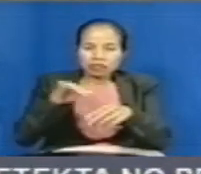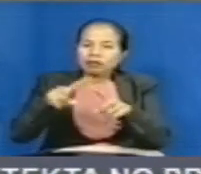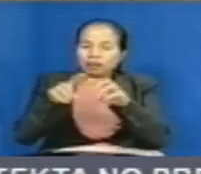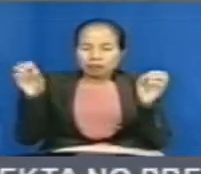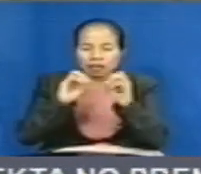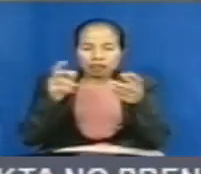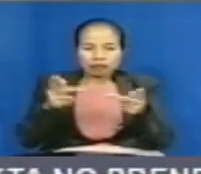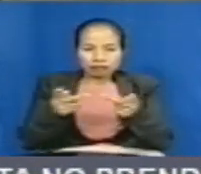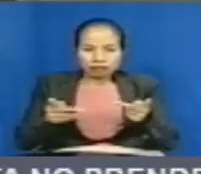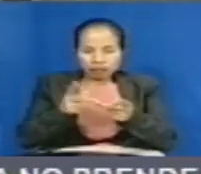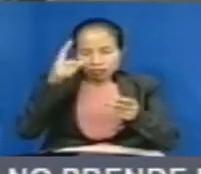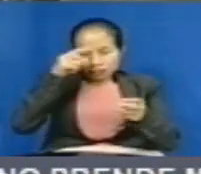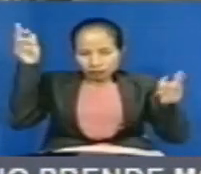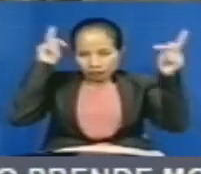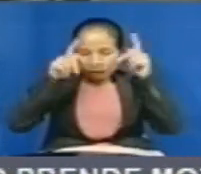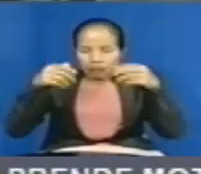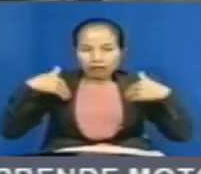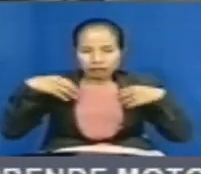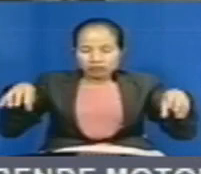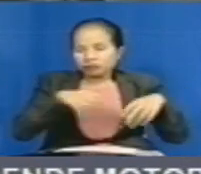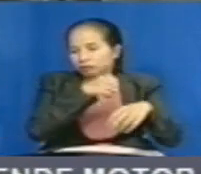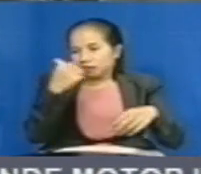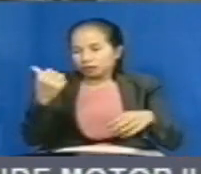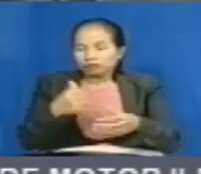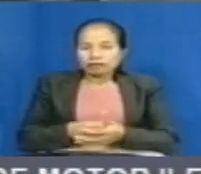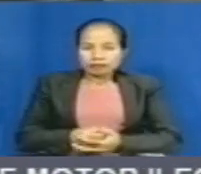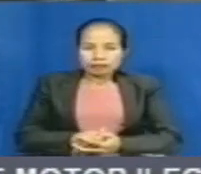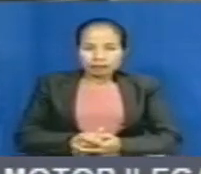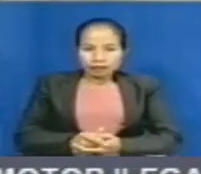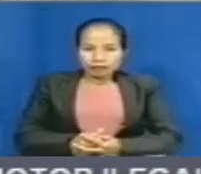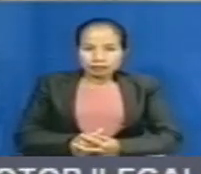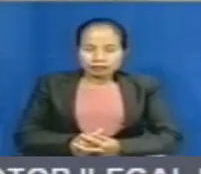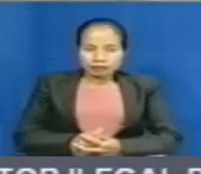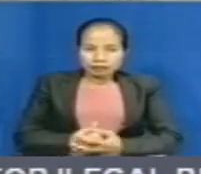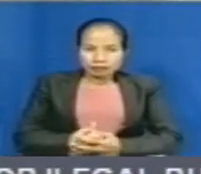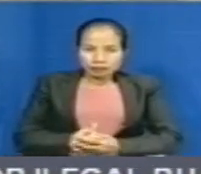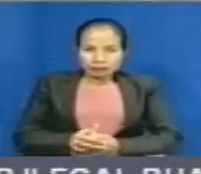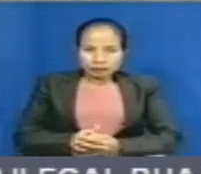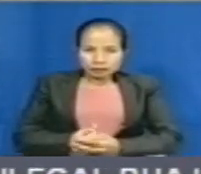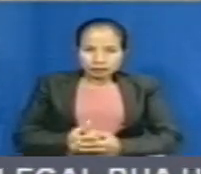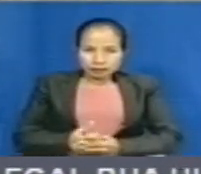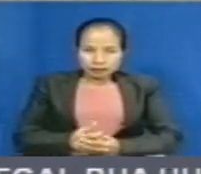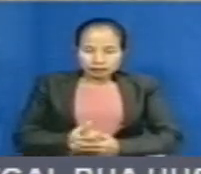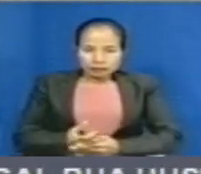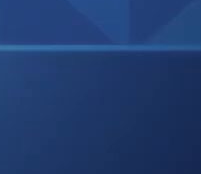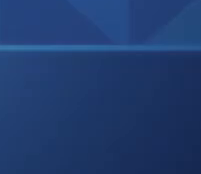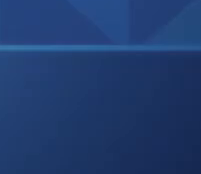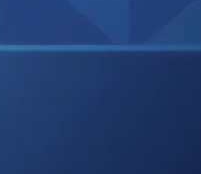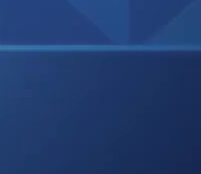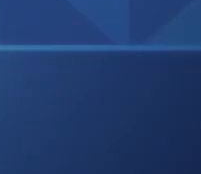ia fatin tamba preocupa ho servisu selu. Inés Doris Miguel da Costa,